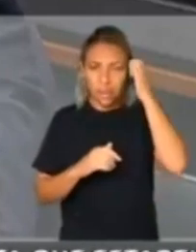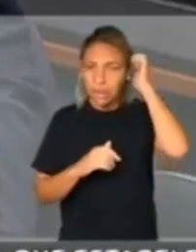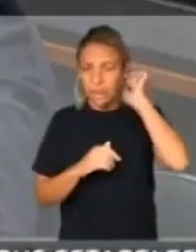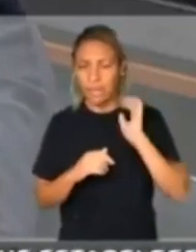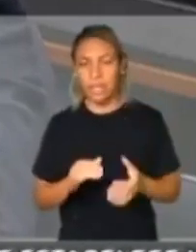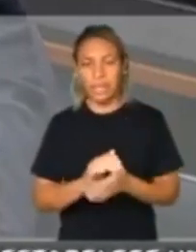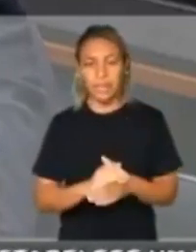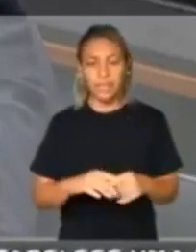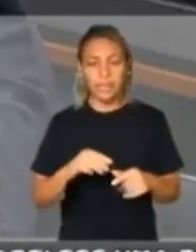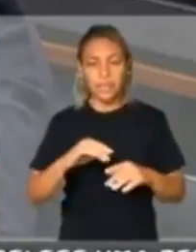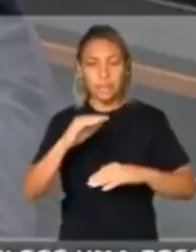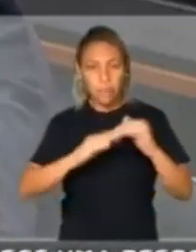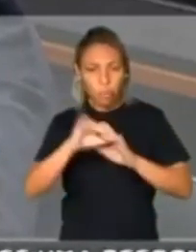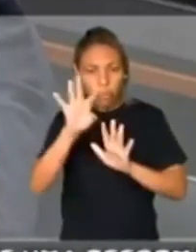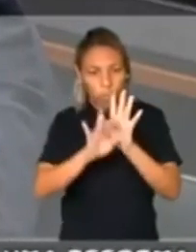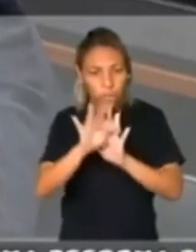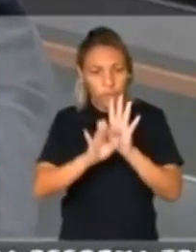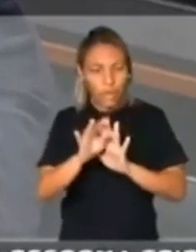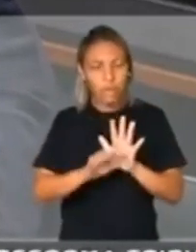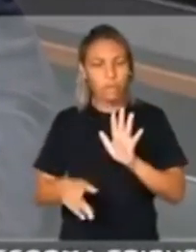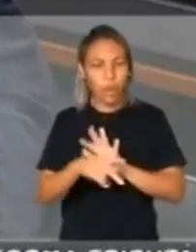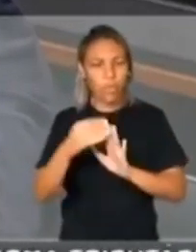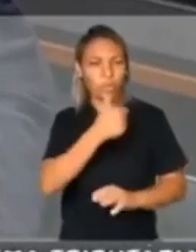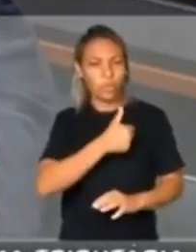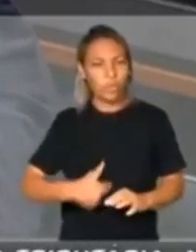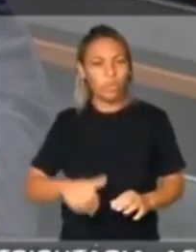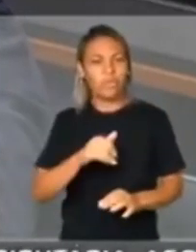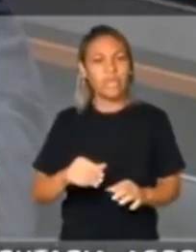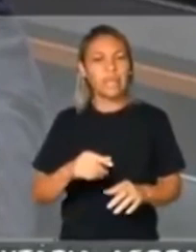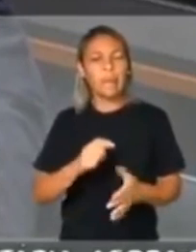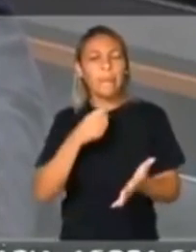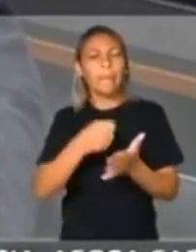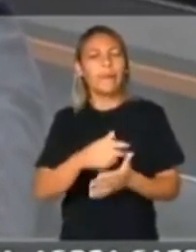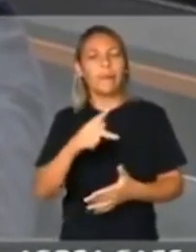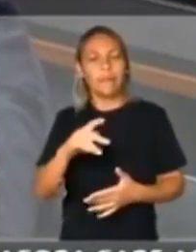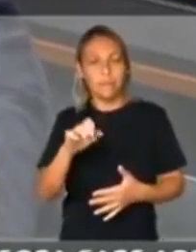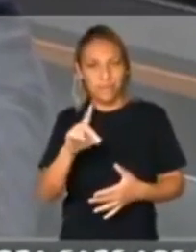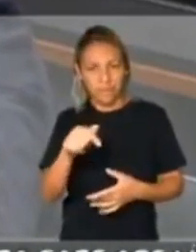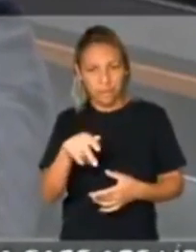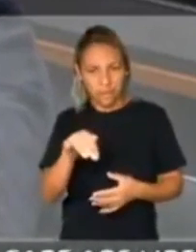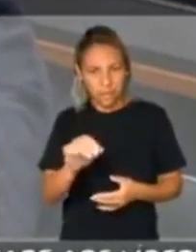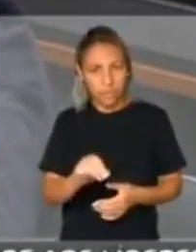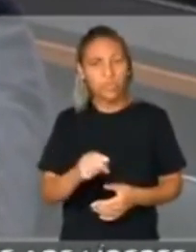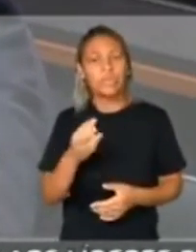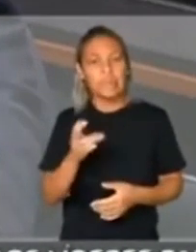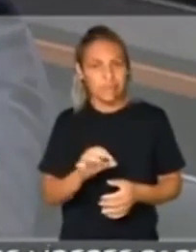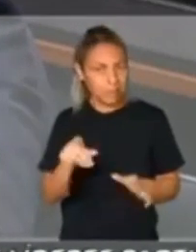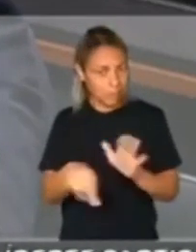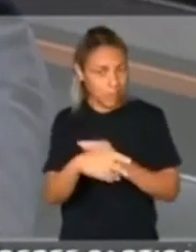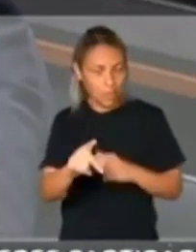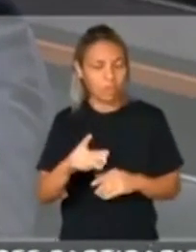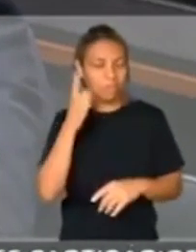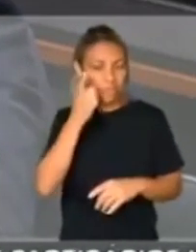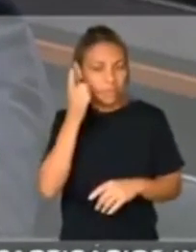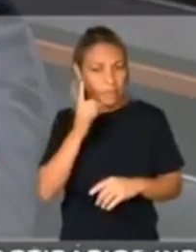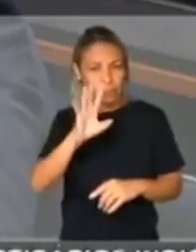modificação do relatório, mas a manutenção do texto enviado pelo governo, do pedágio de 30% para os parlamentares. Na regra de transição,